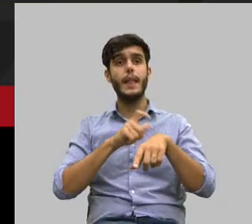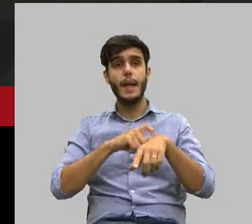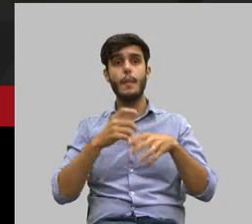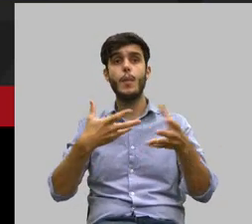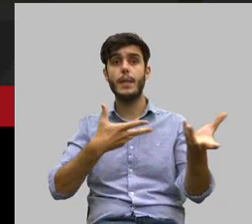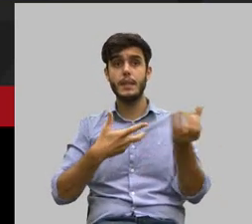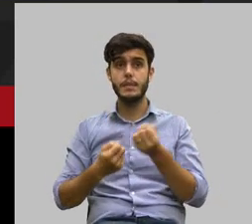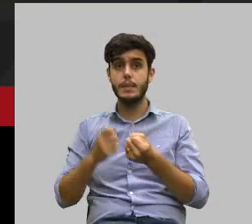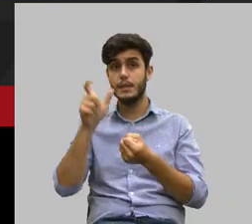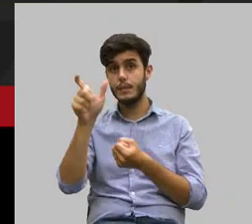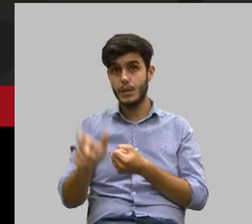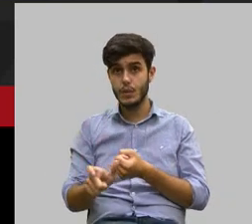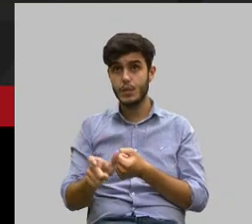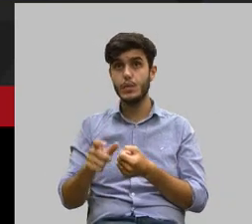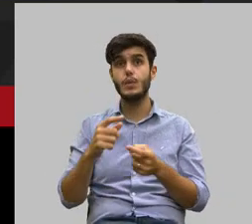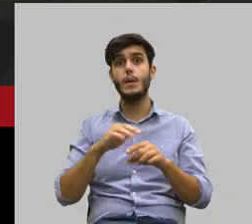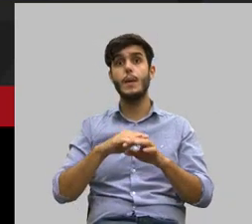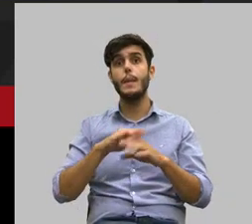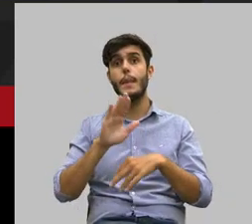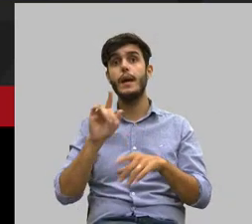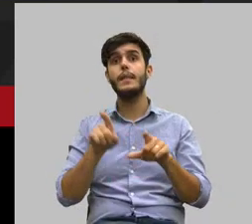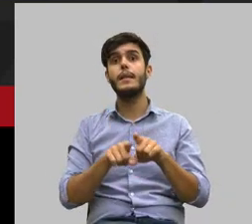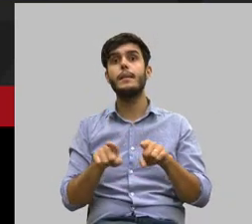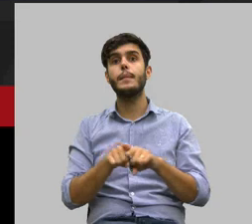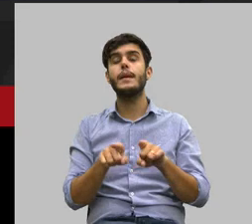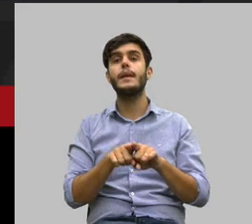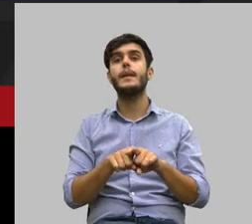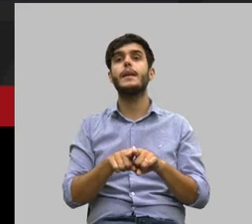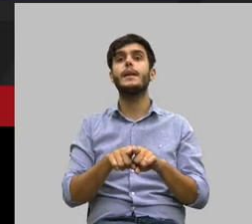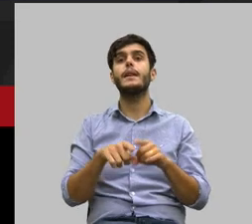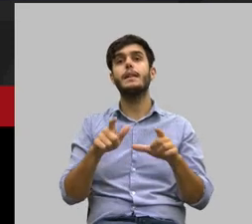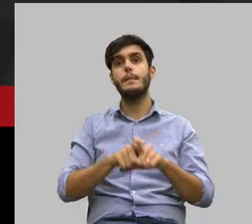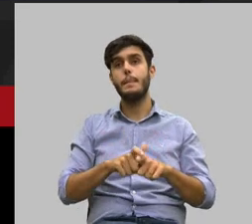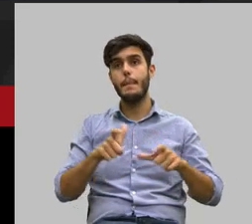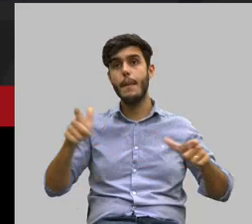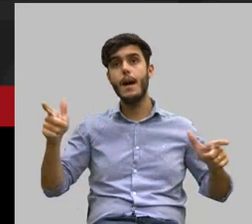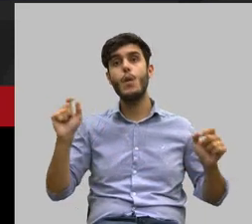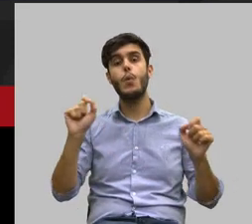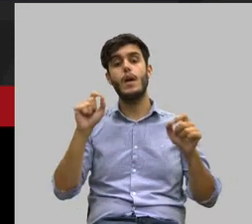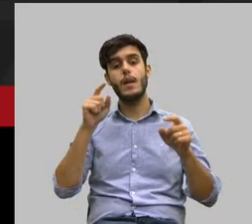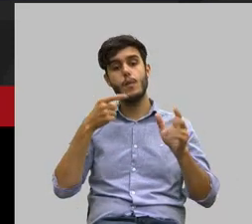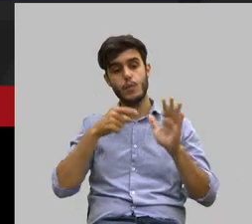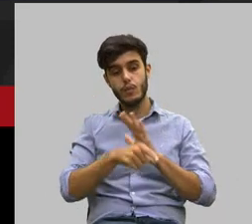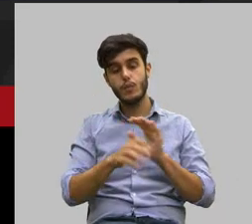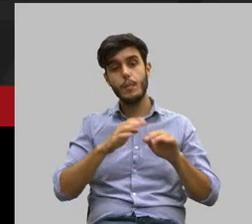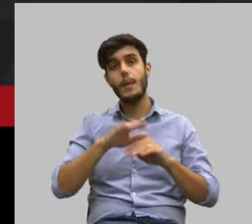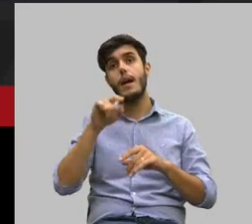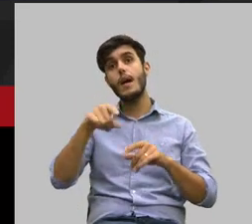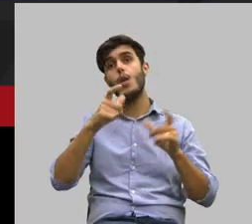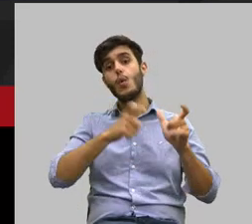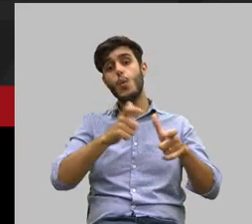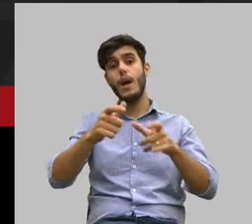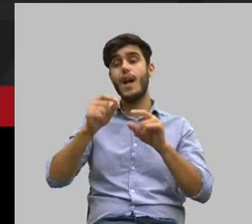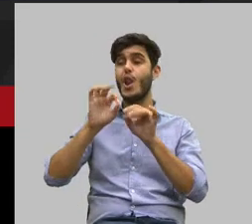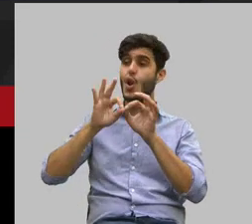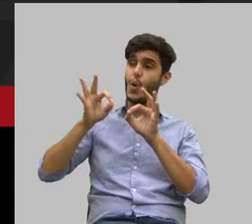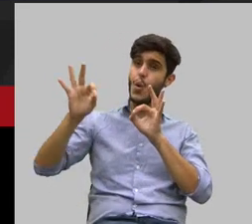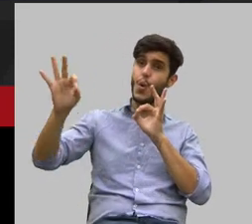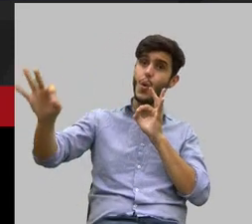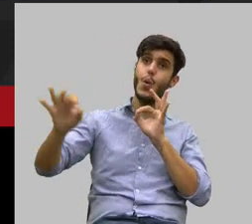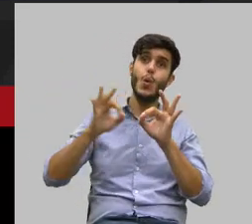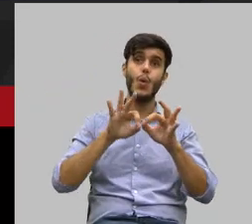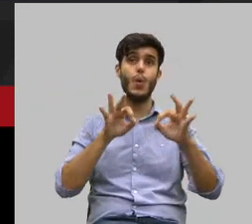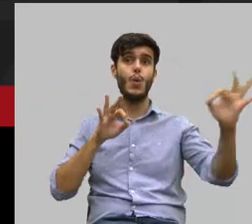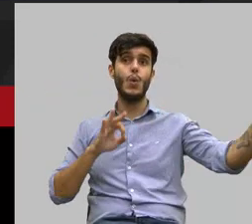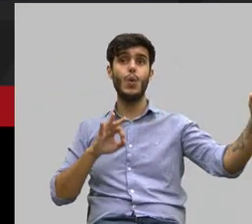cidadão e mais do que isso de uma expansão principalmente em localidades com maior distância eh entre as sedes